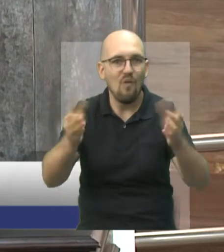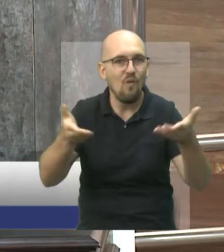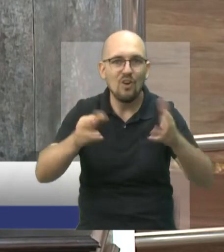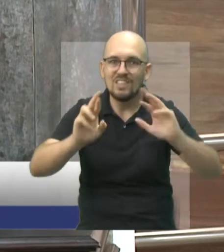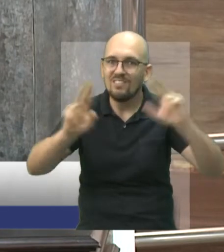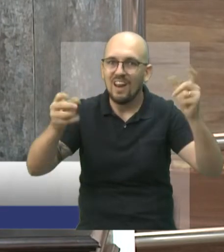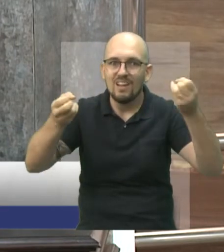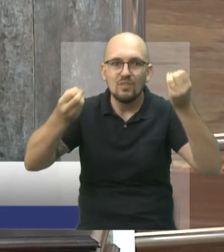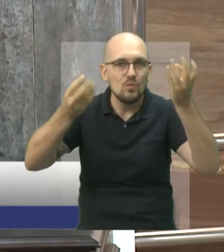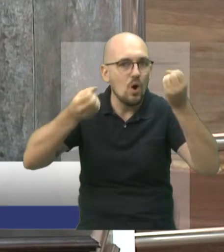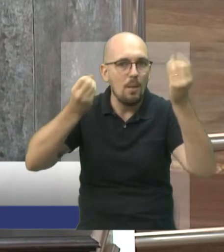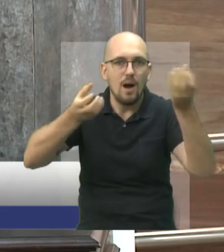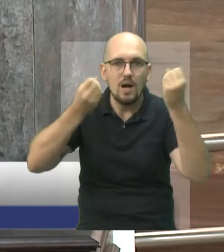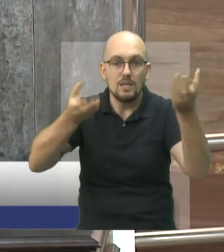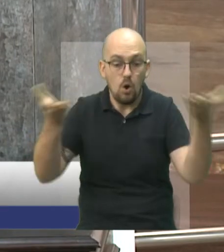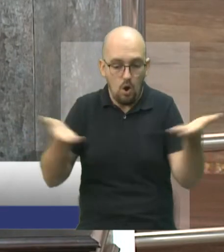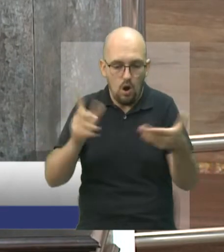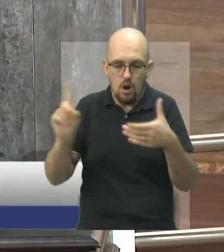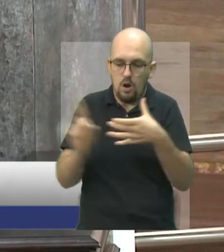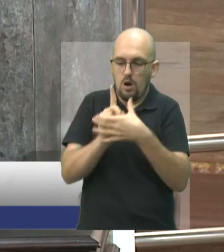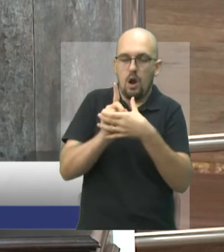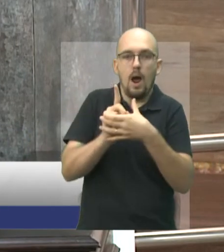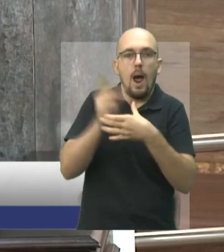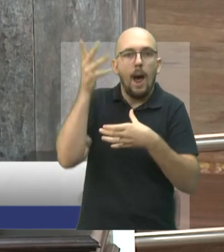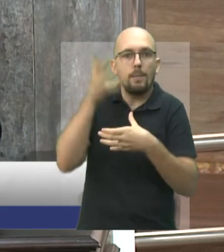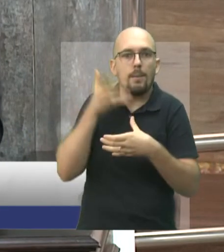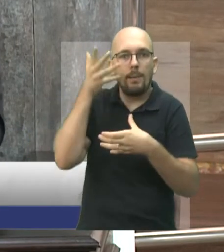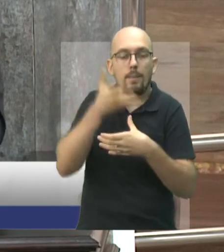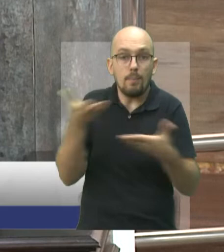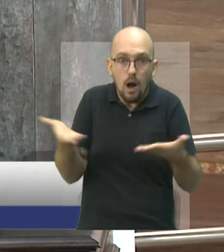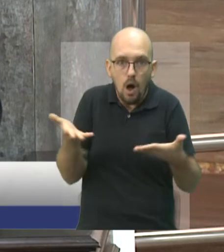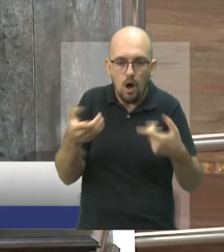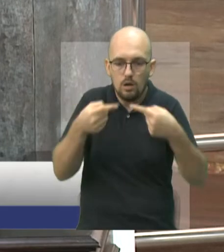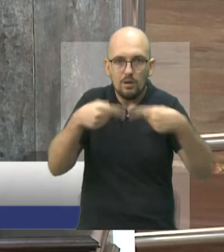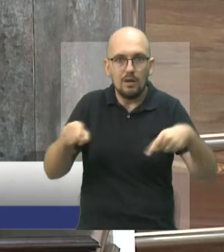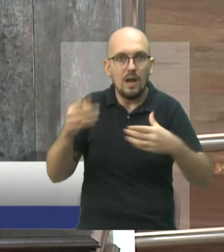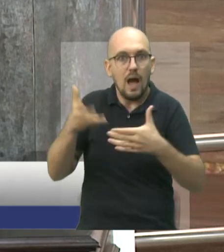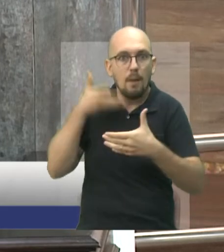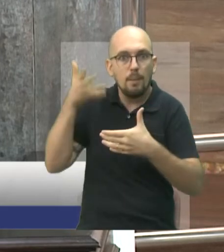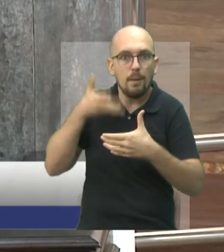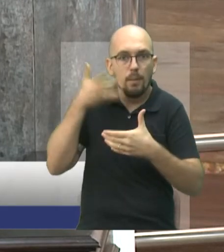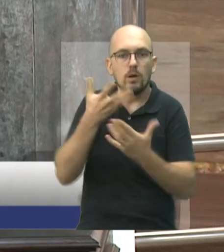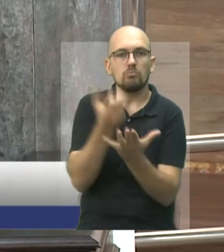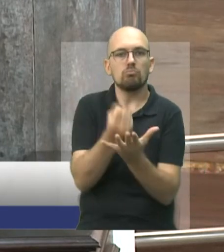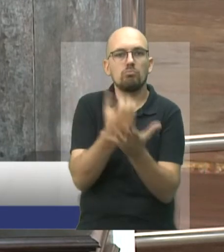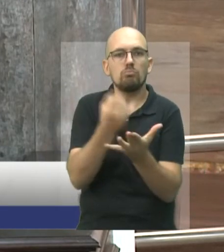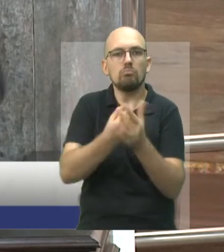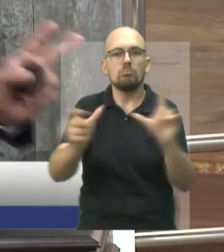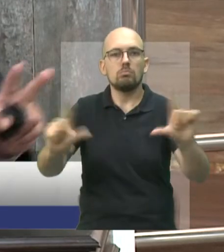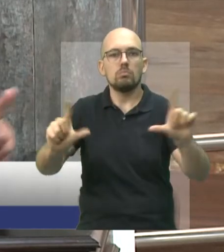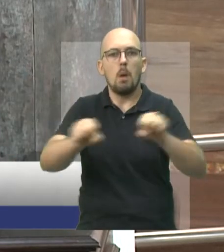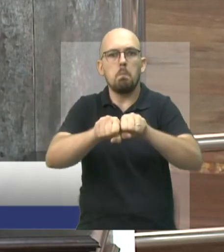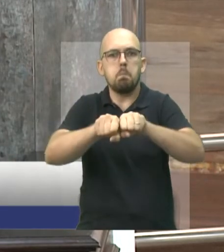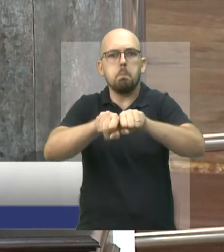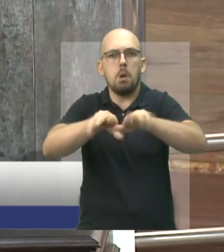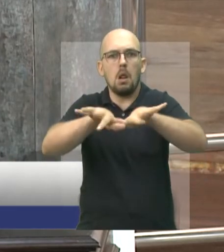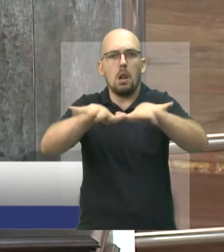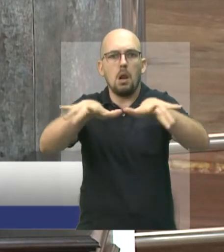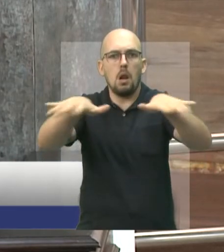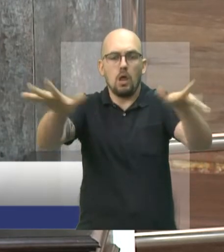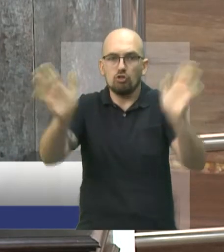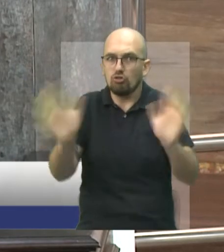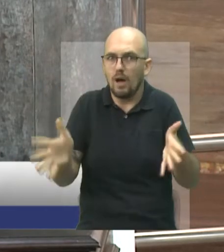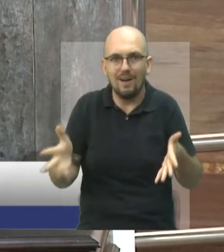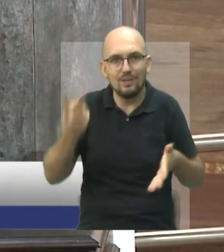estou falando hoje, nessa cerimônia de posse, no dia, já está gravado, está aí, ficou para a